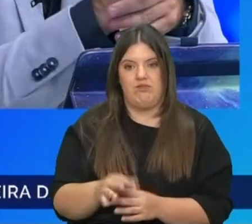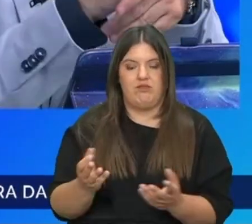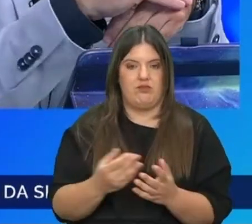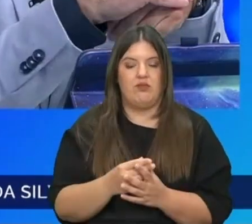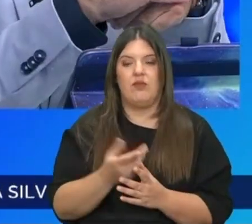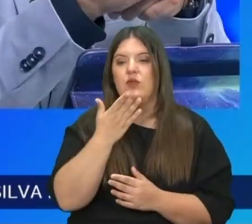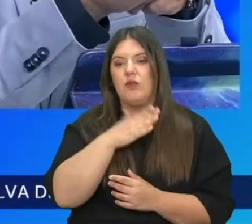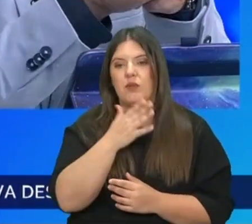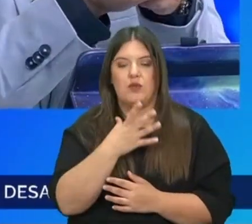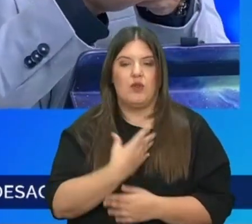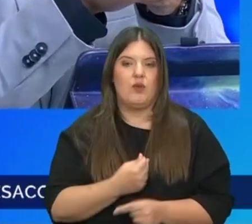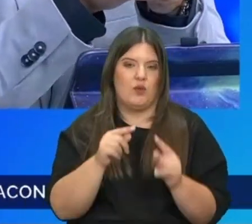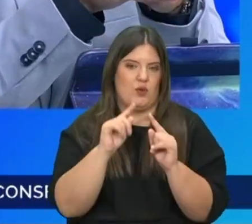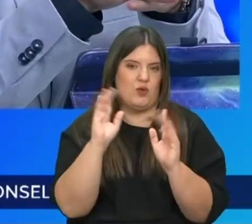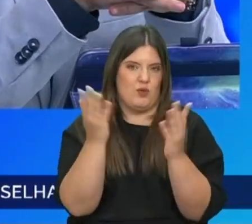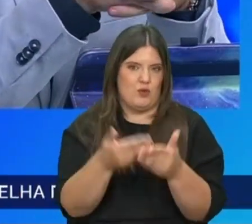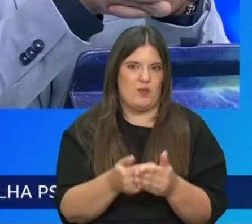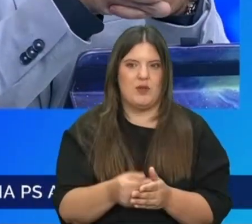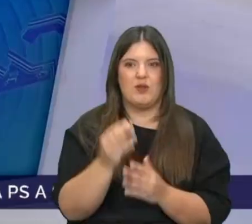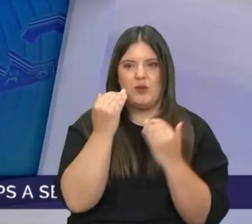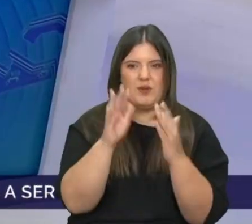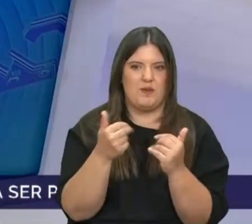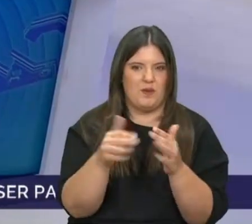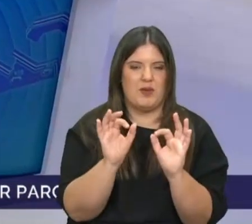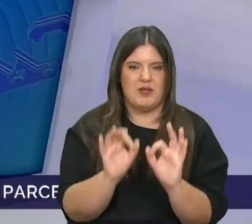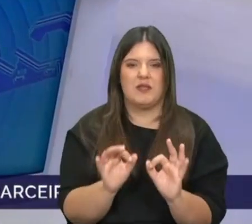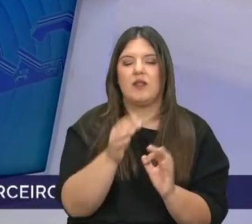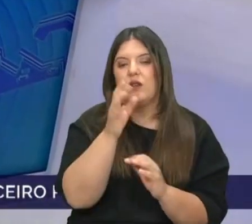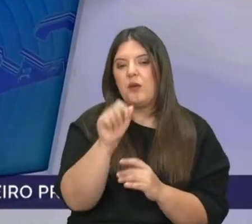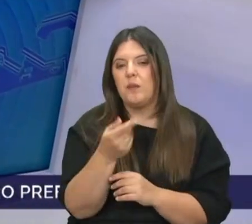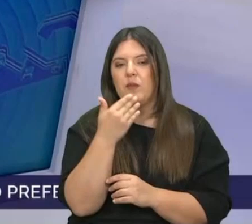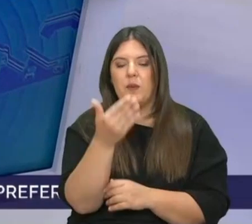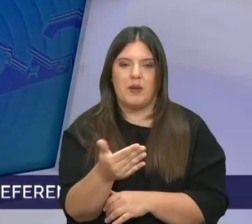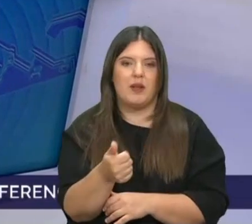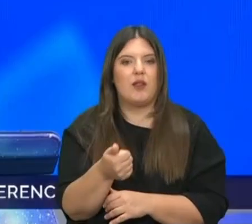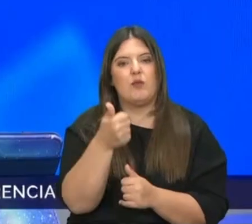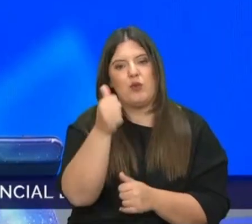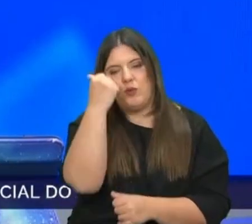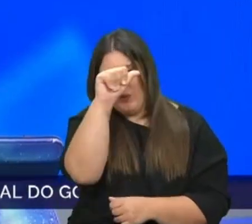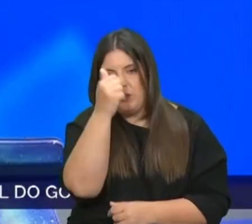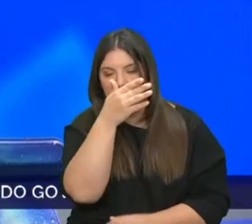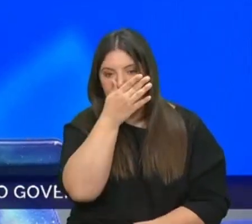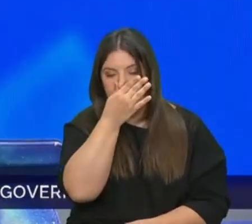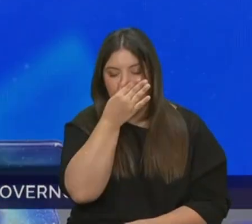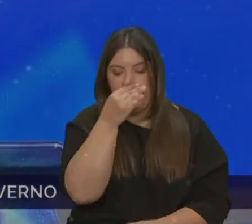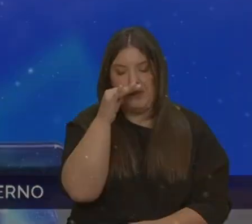mas pelo menos tem gosto pelo espaço. Há de voltar a ser notícia, seguramente. Miguel Gonçalves, muito obrigado e um ótimo domingo.